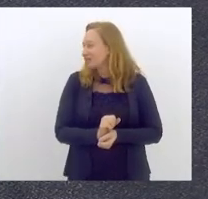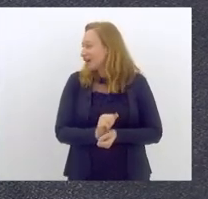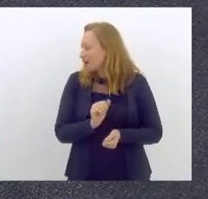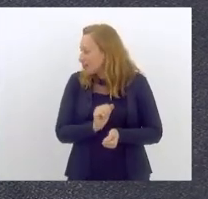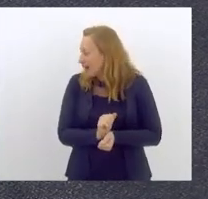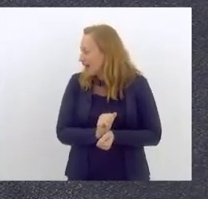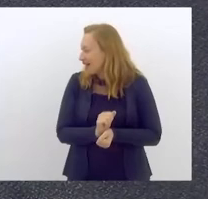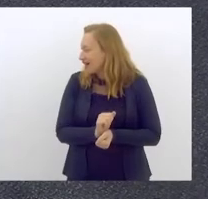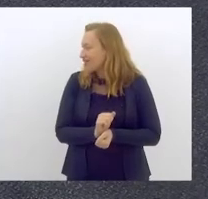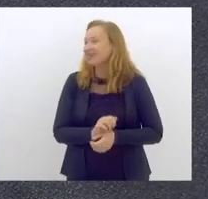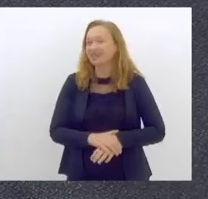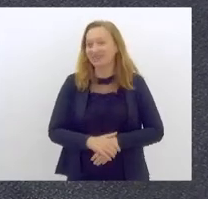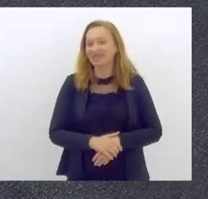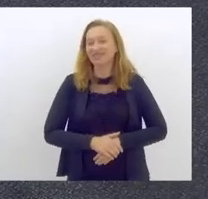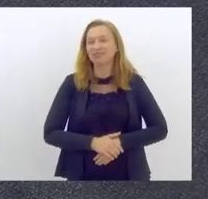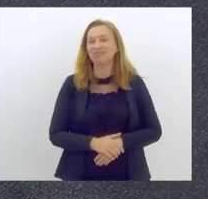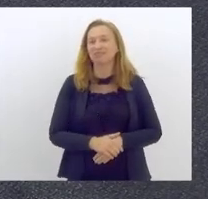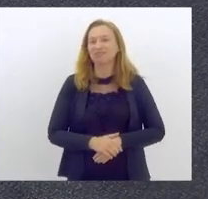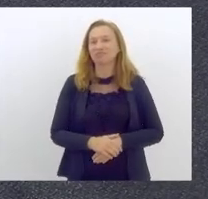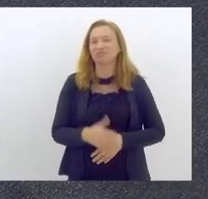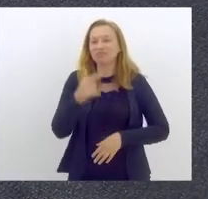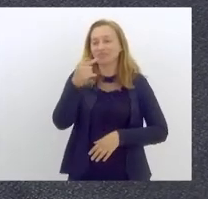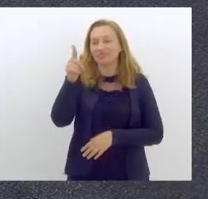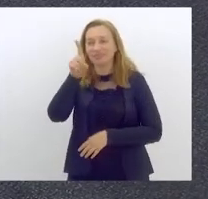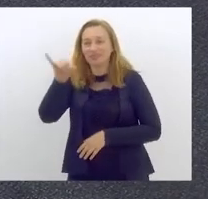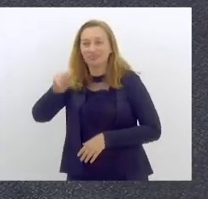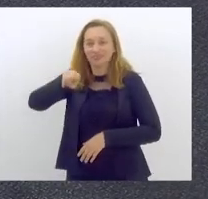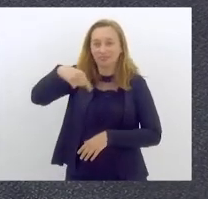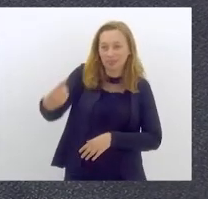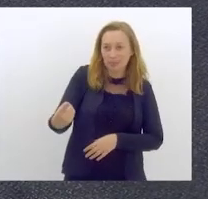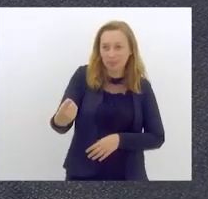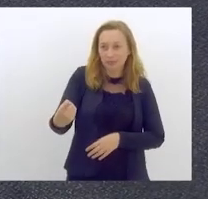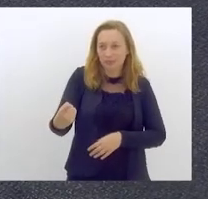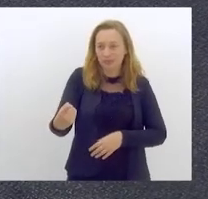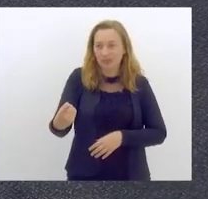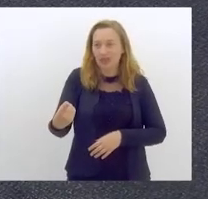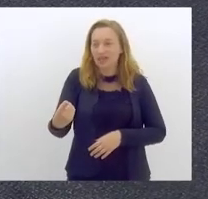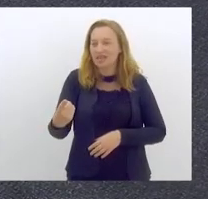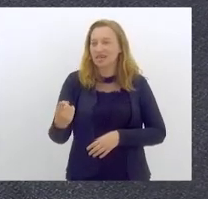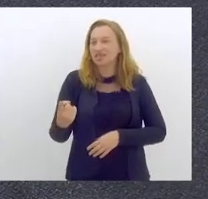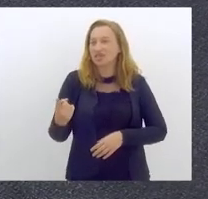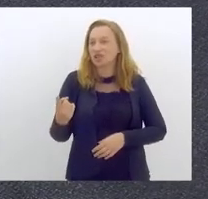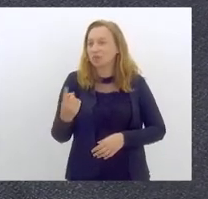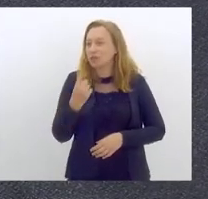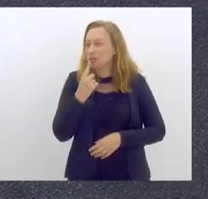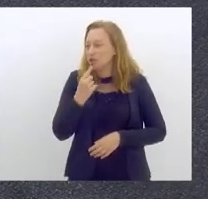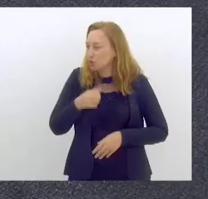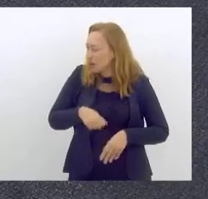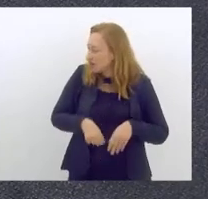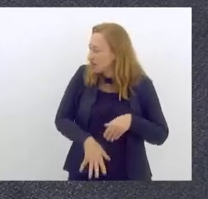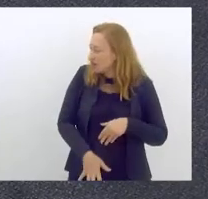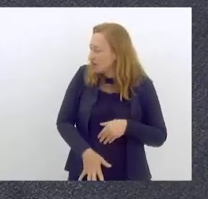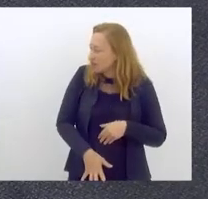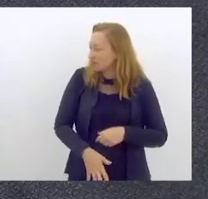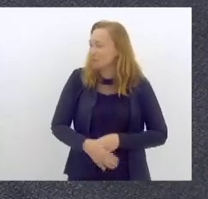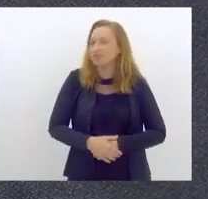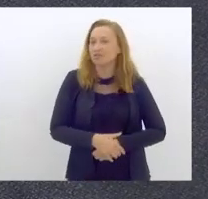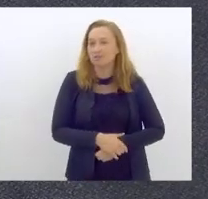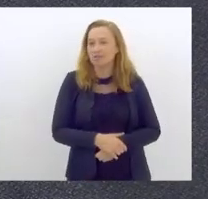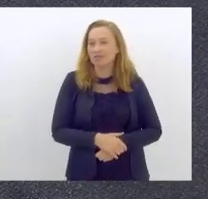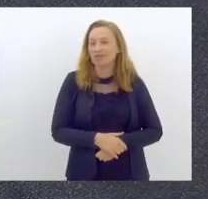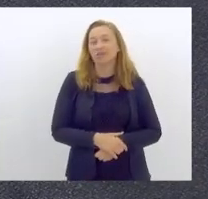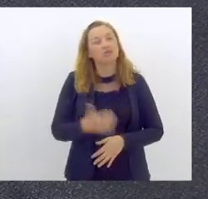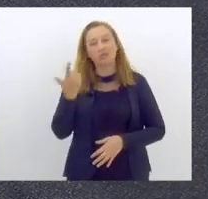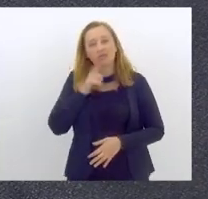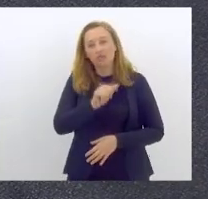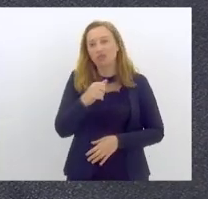levante né então é sete dias depois do ciclo menstrual então pensei em todo passo a passo e eu não sei se eu vou